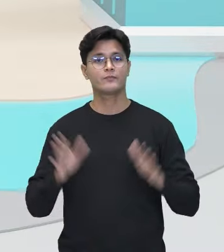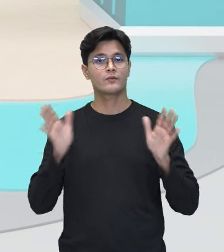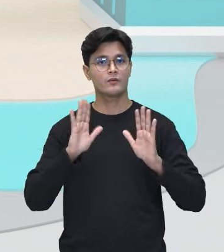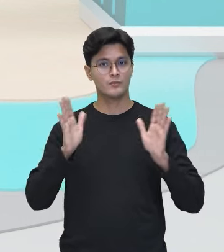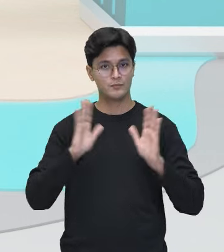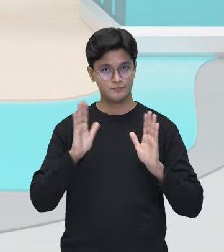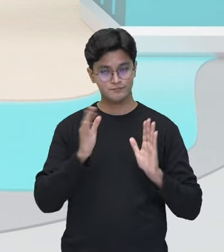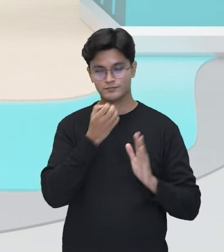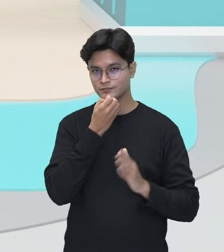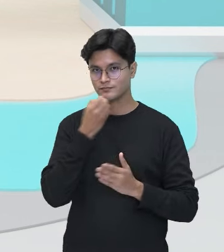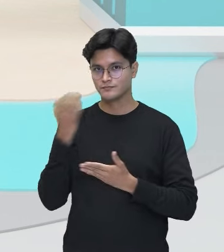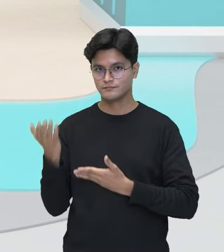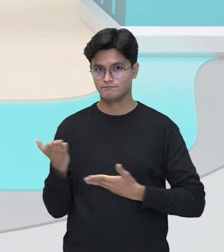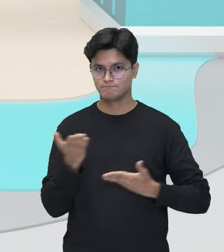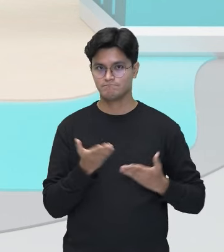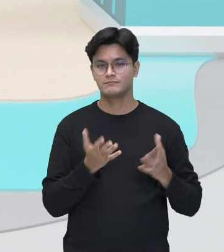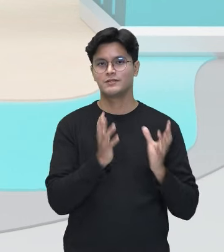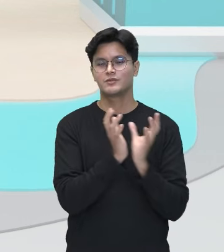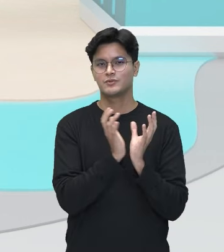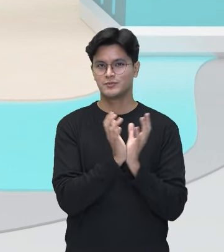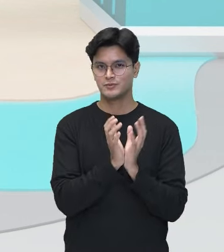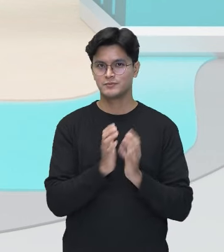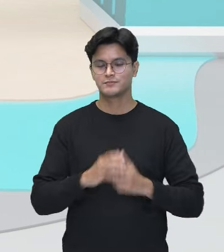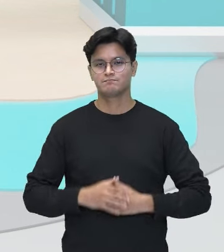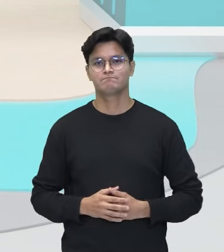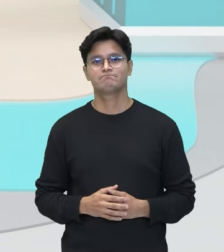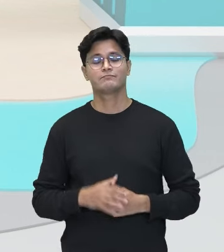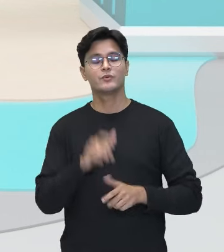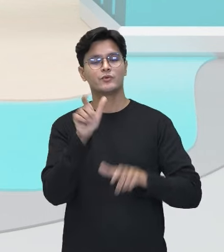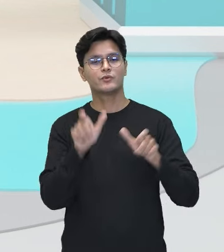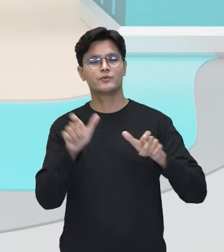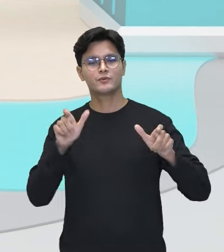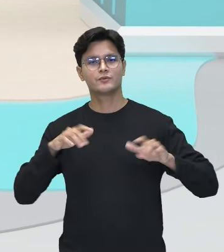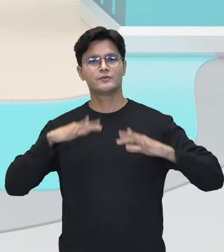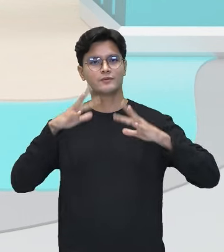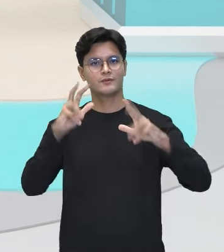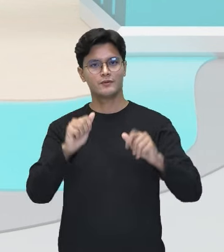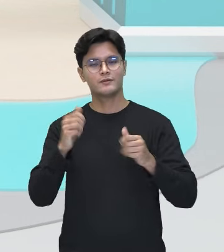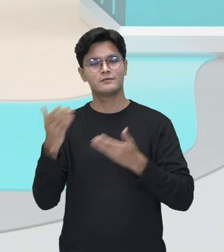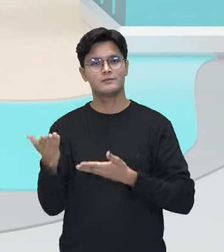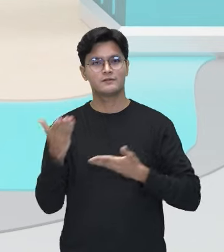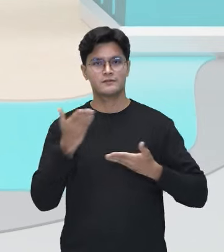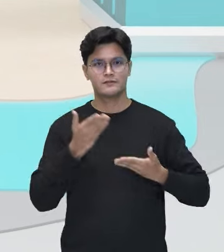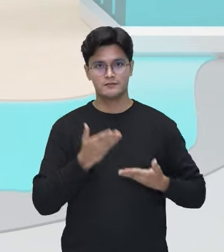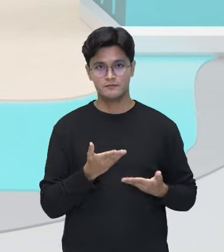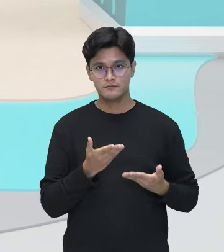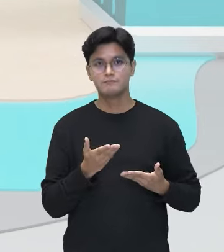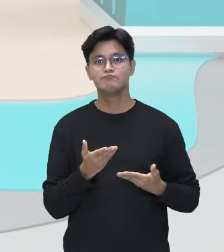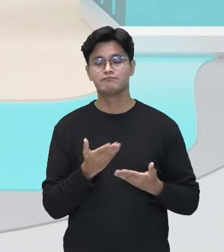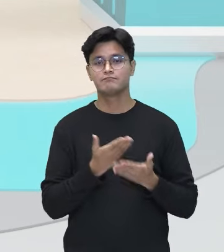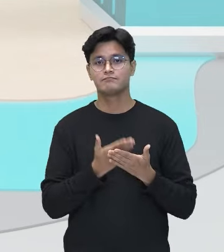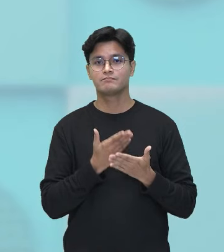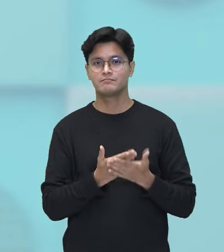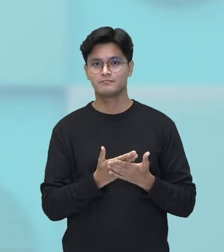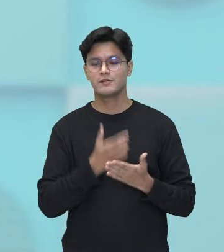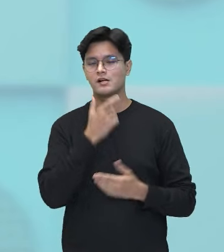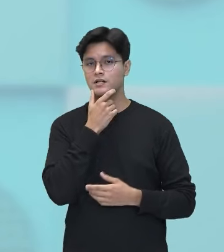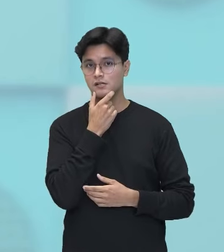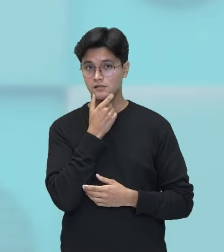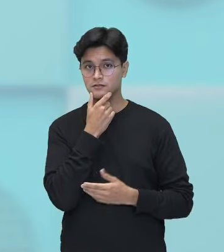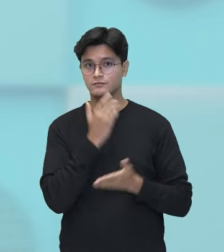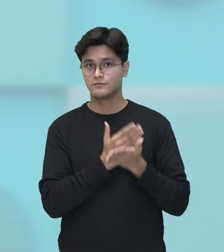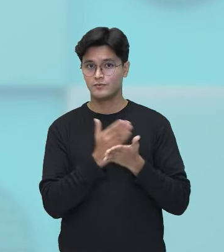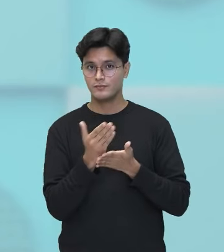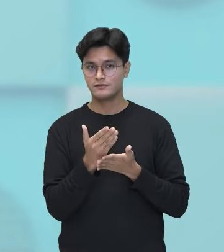Welcome to our English class! Todos bem-vindos à nossa aula de inglês. Vamos começar a nossa aula hoje.